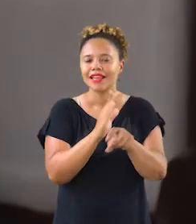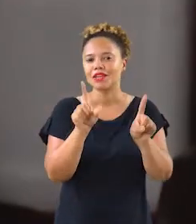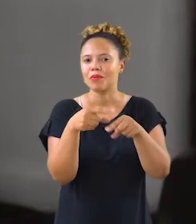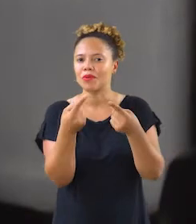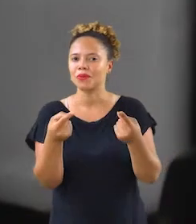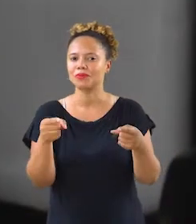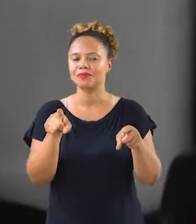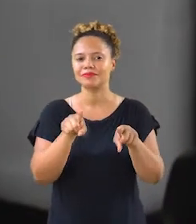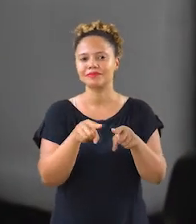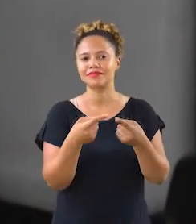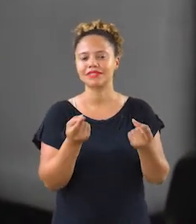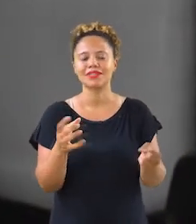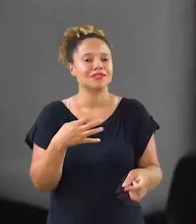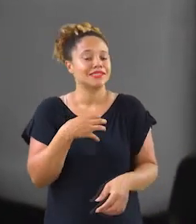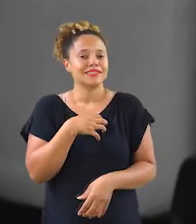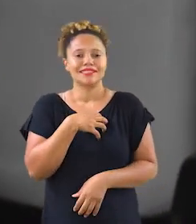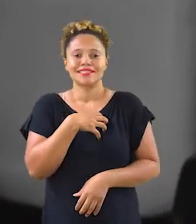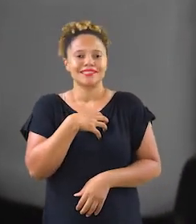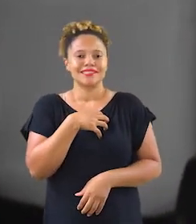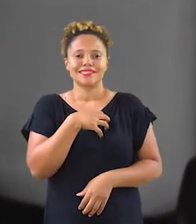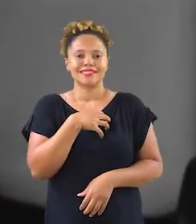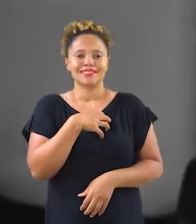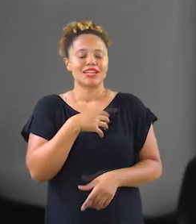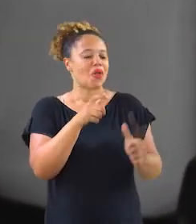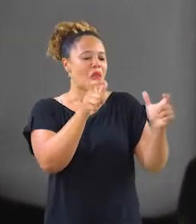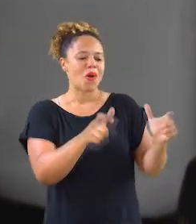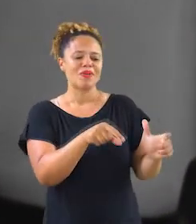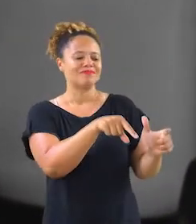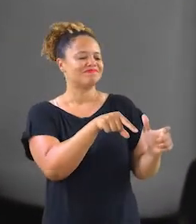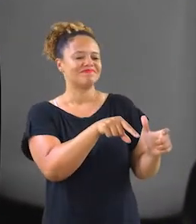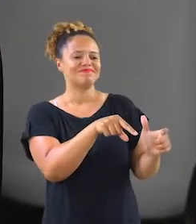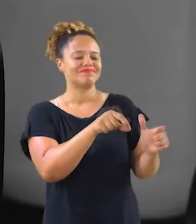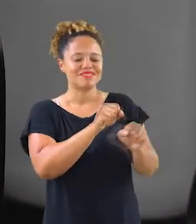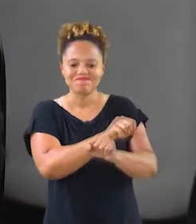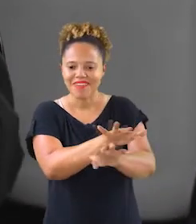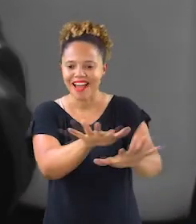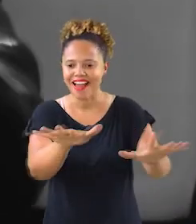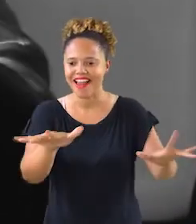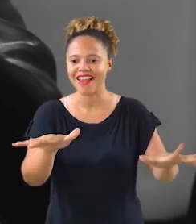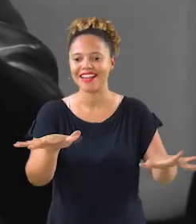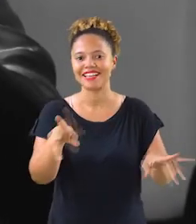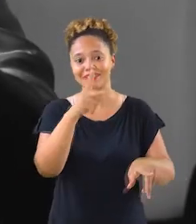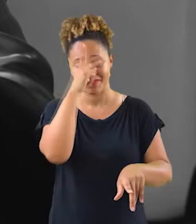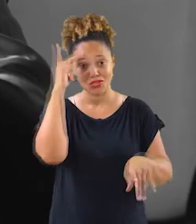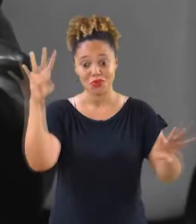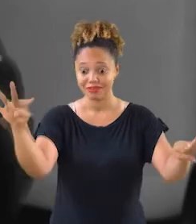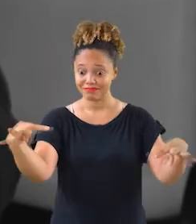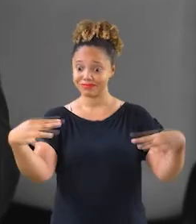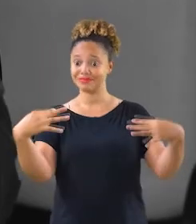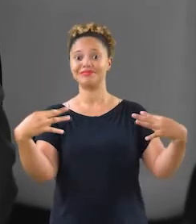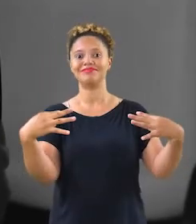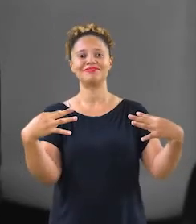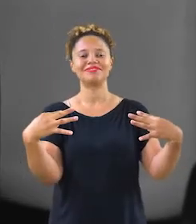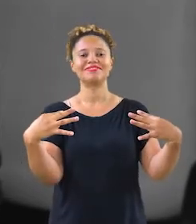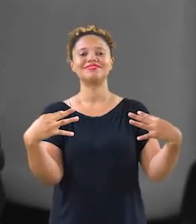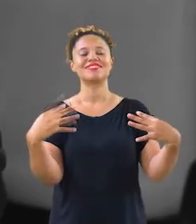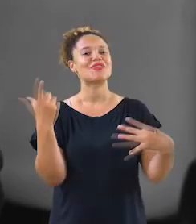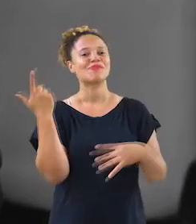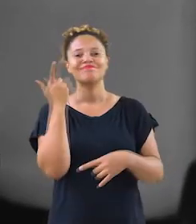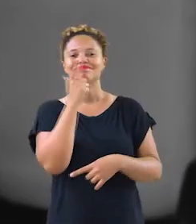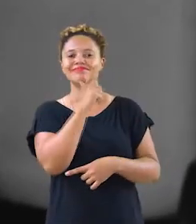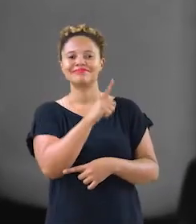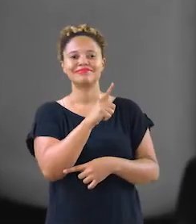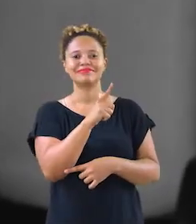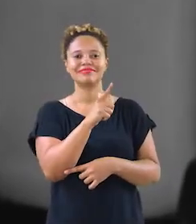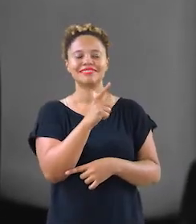eu sinto o Sesc assim como se fosse sei lá, um palco estendido, assim, um grande palco que a música está acontecendo no estado,